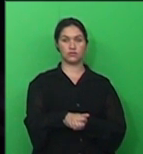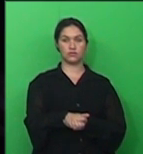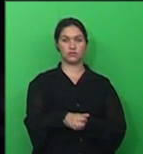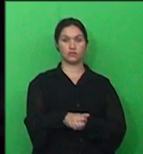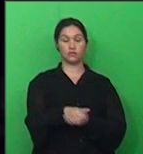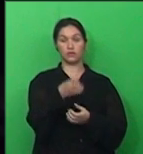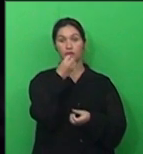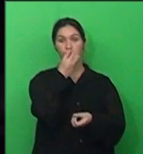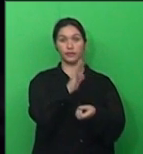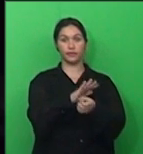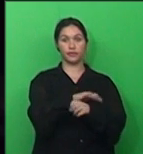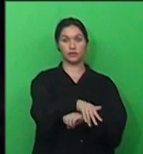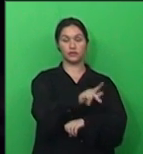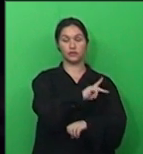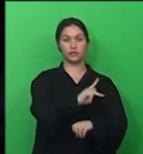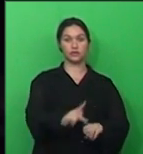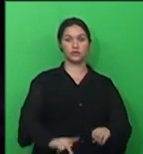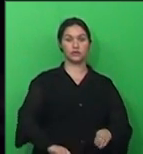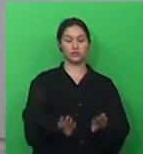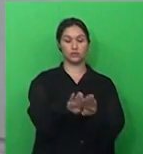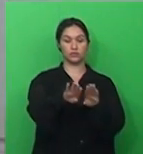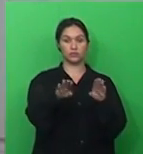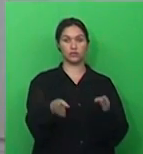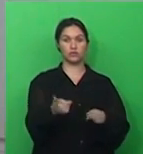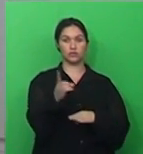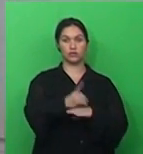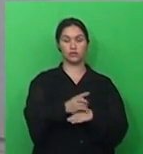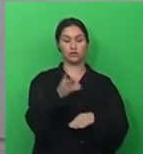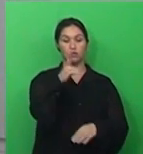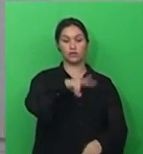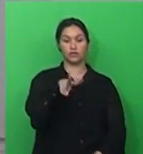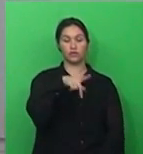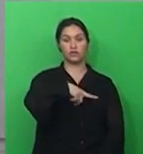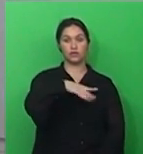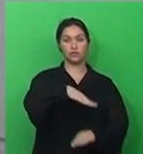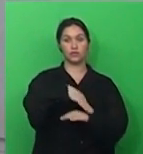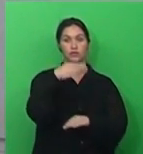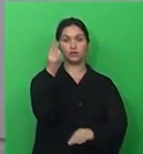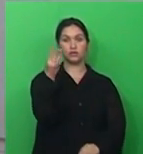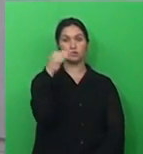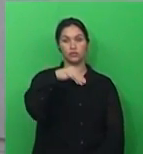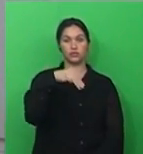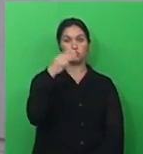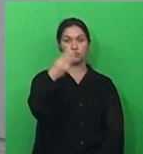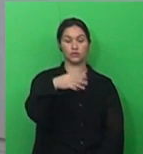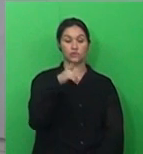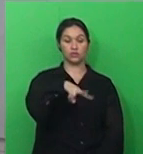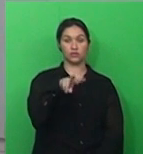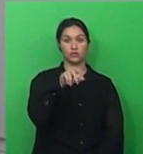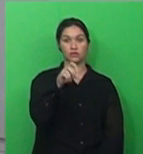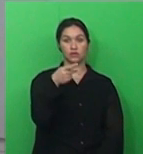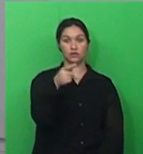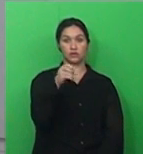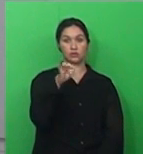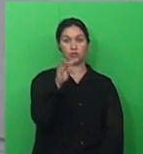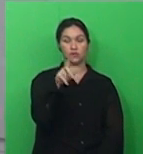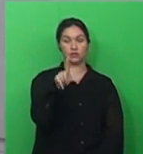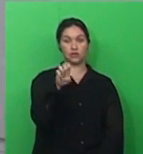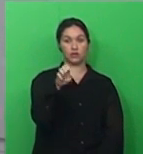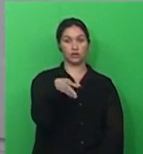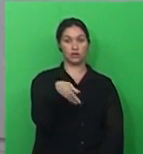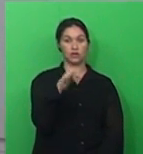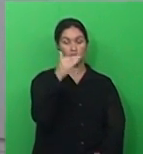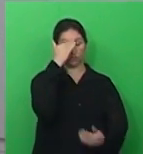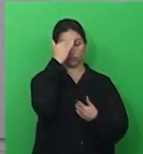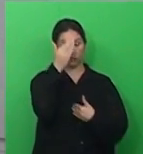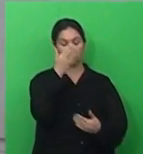Boa noite, senhor presidente, membros da mesa. Vereador, Vossa Excelência dispõe de mais 3 minutos e 30 do vereador Aldinei Potelec. Muito obrigado, vereador.